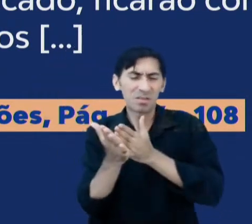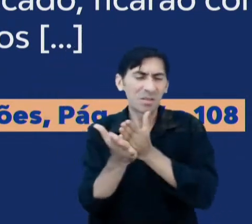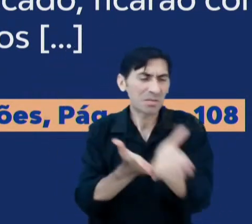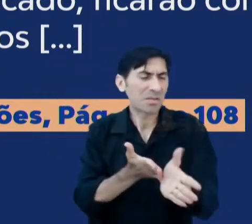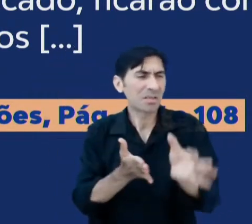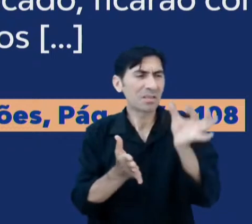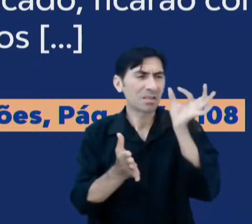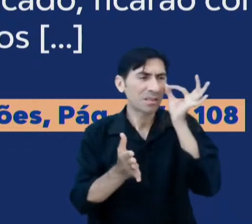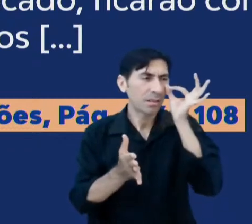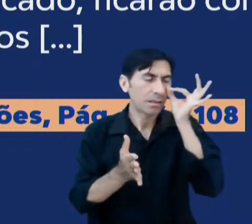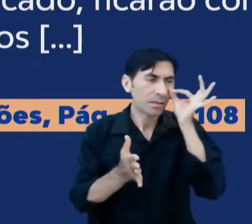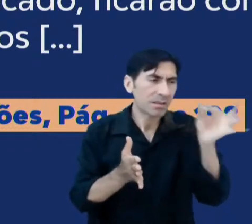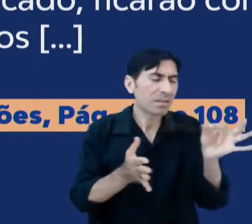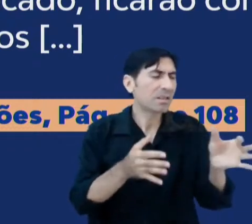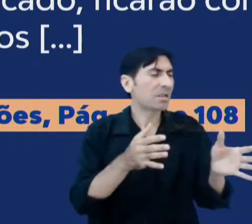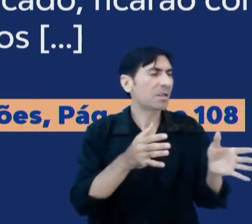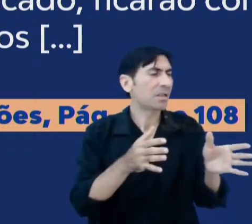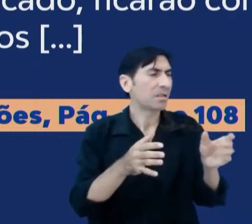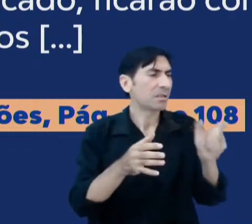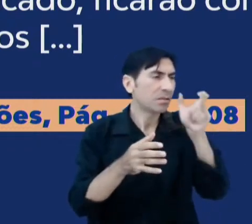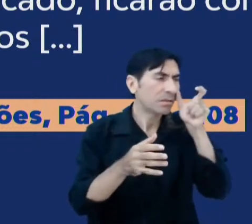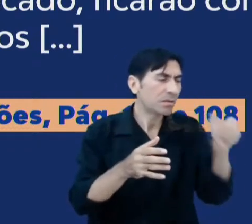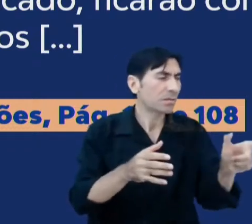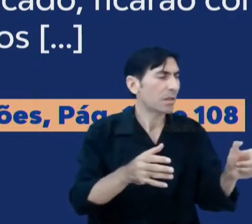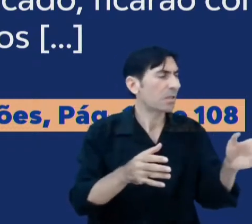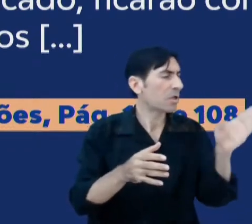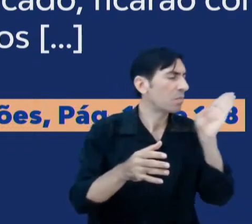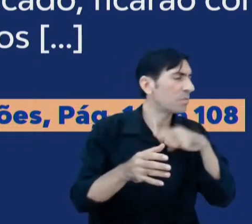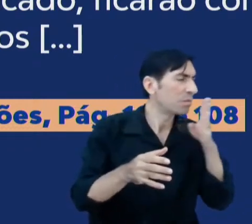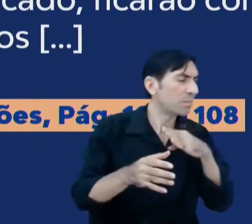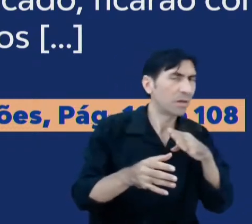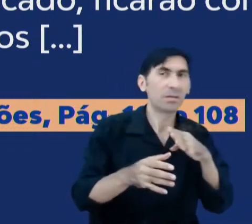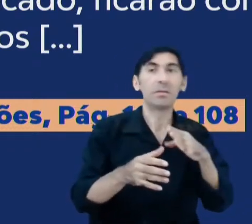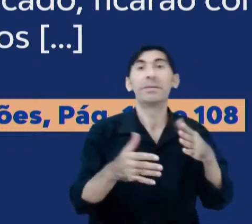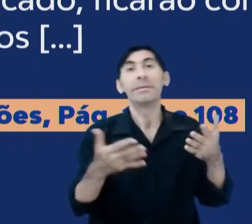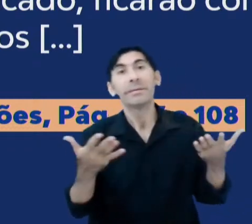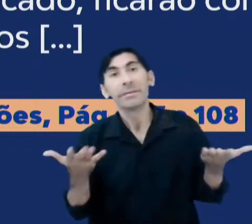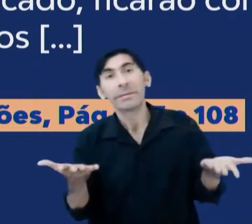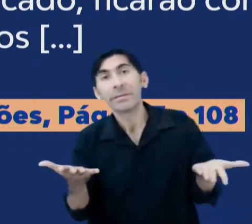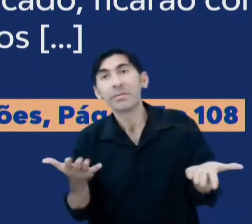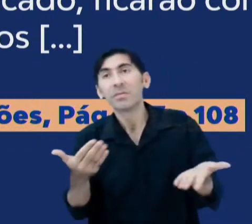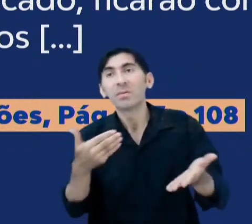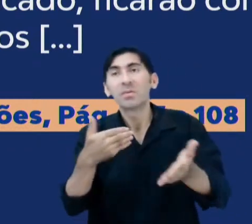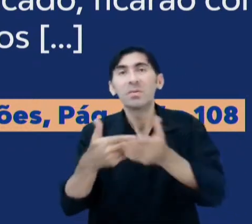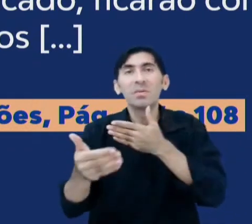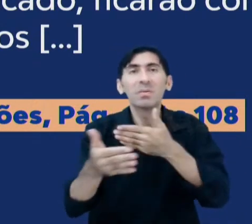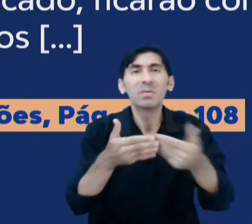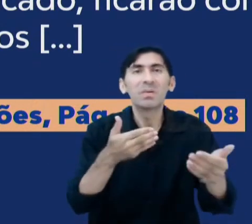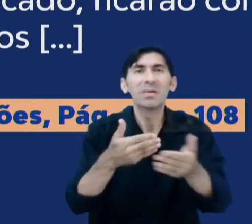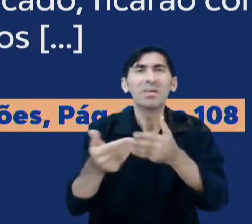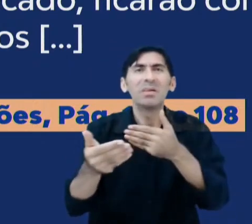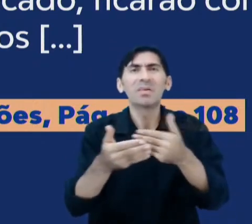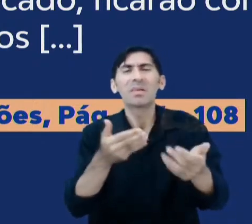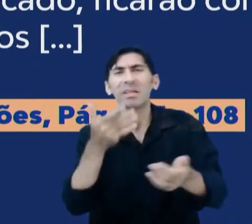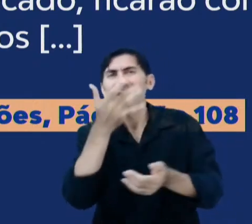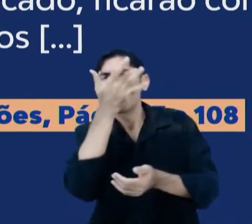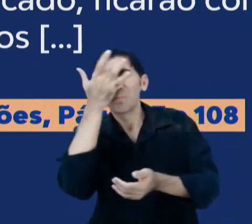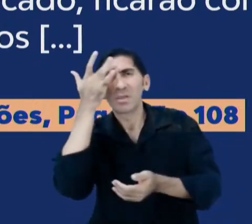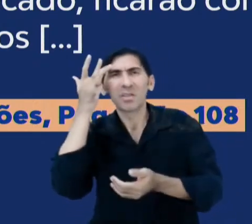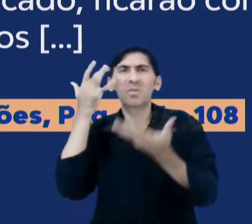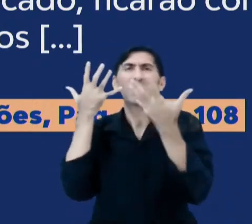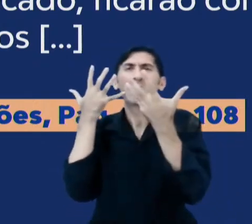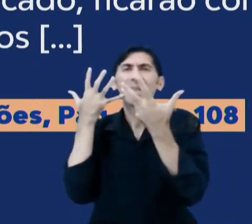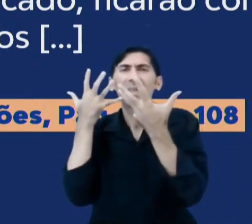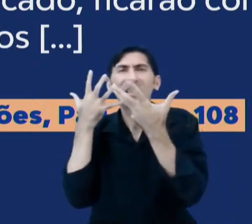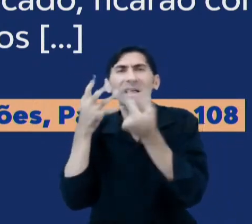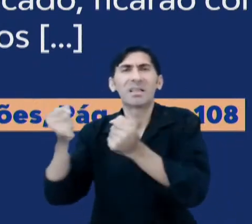Espírito Santo, o Espírito de Deus, consumirá o pecado em todos quantos se submeterem a seu poder.